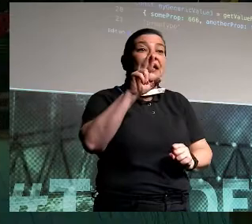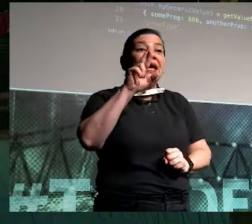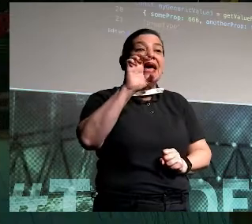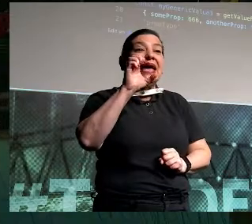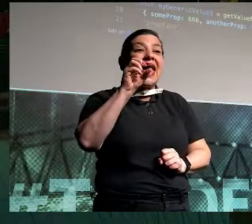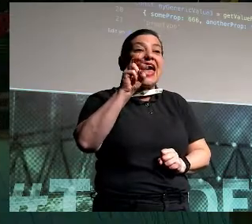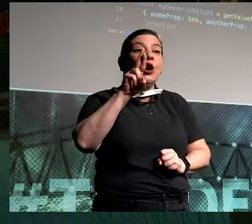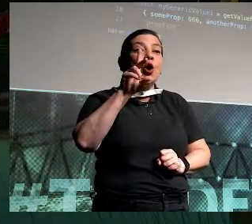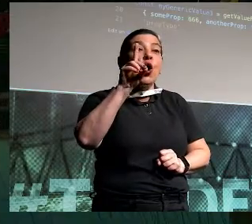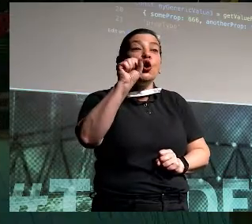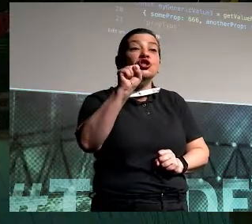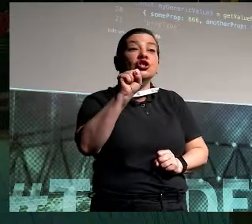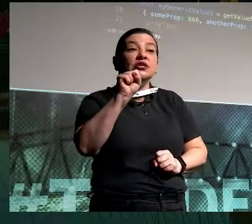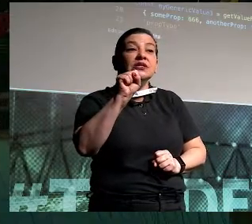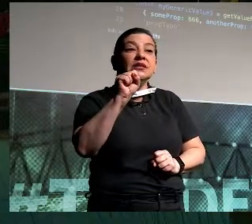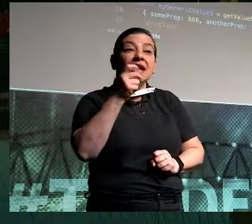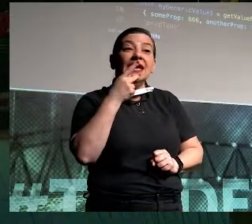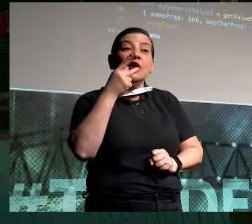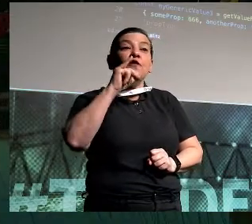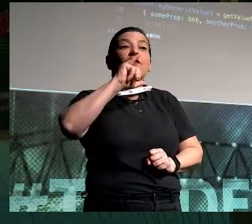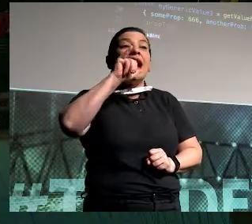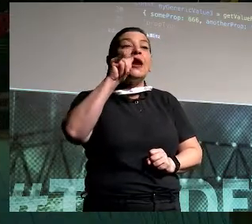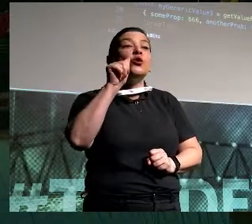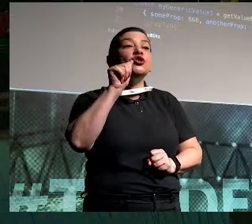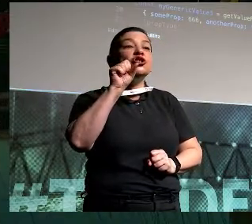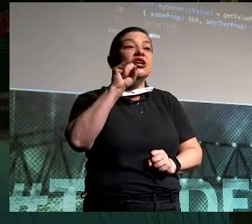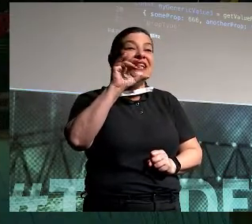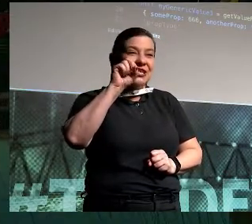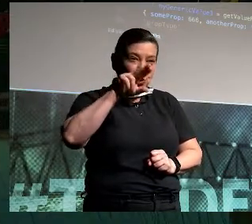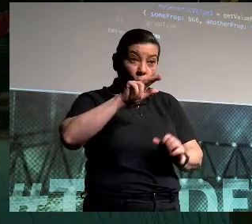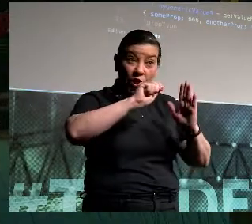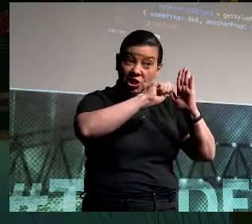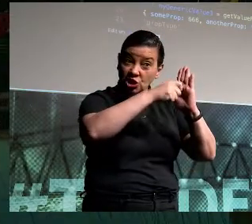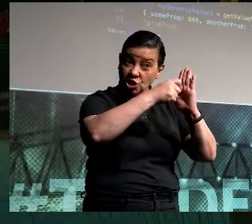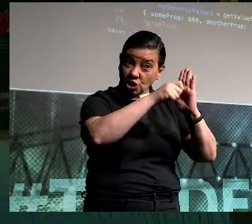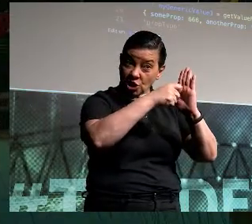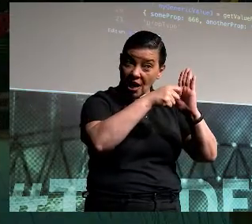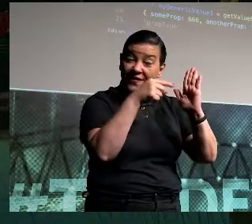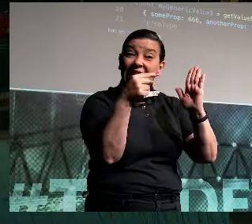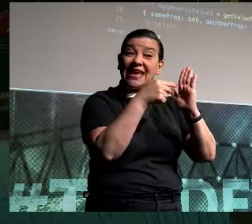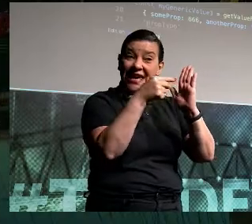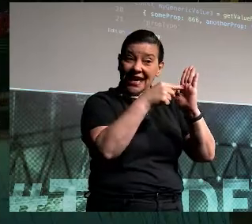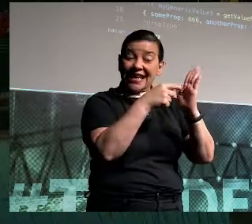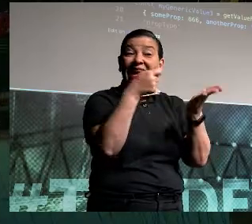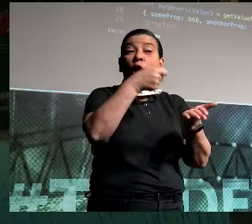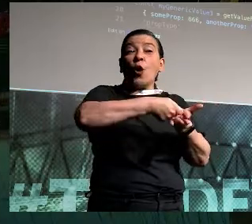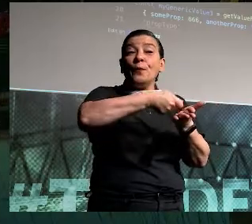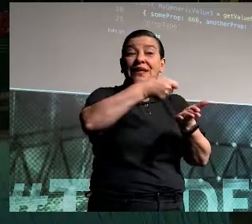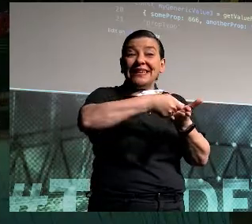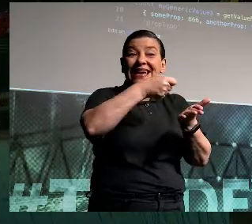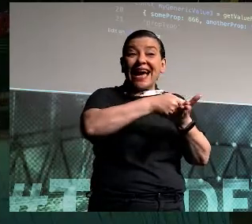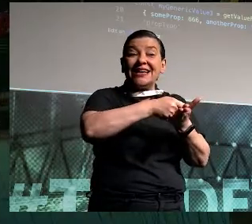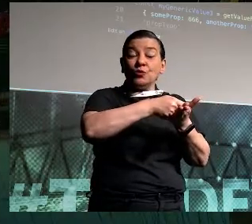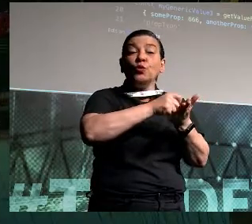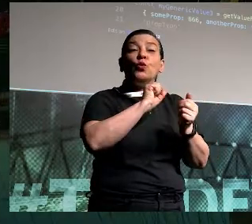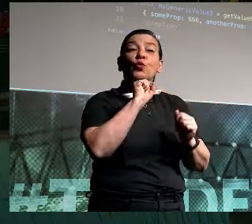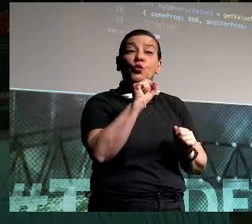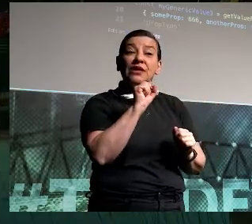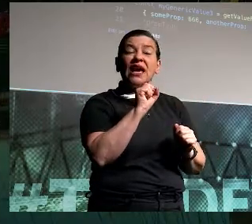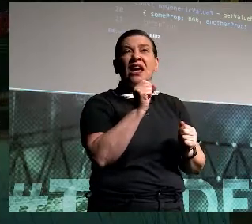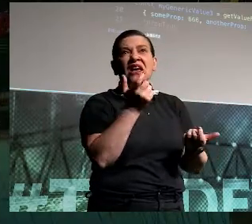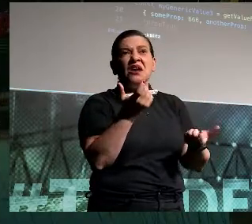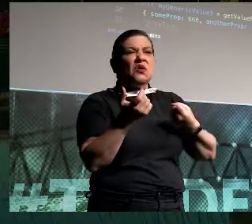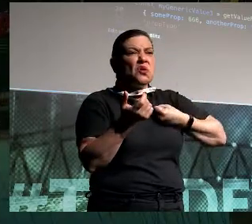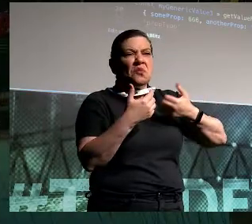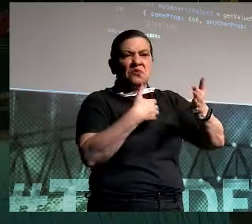de eu falar que eu tenho um JSON, chave-valor, onde a chave é do tipo string, obrigatoriamente, e o valor pode ser